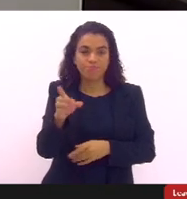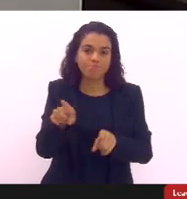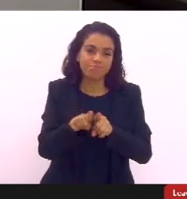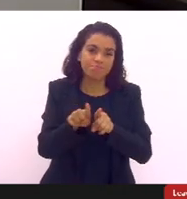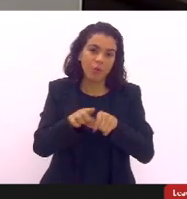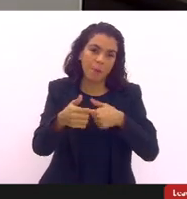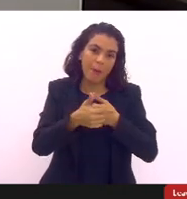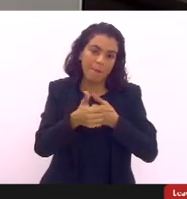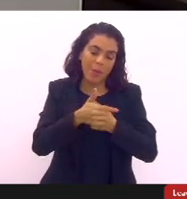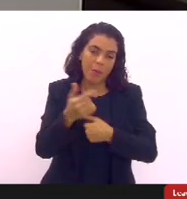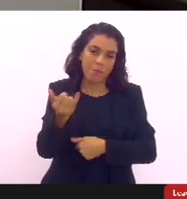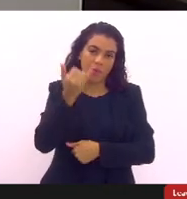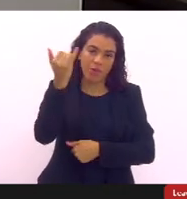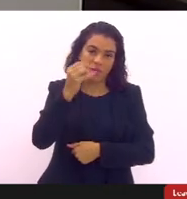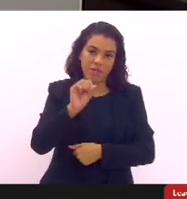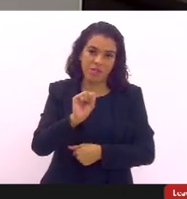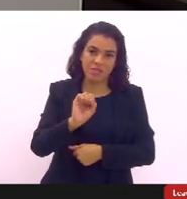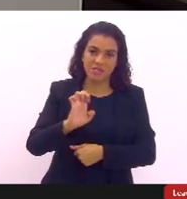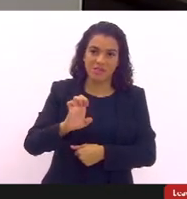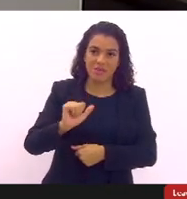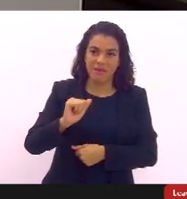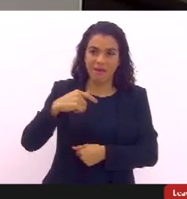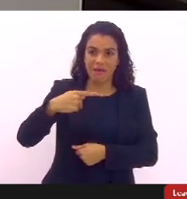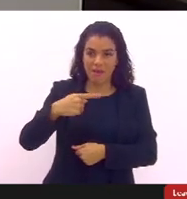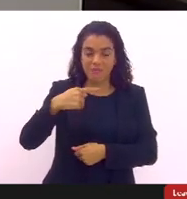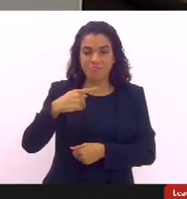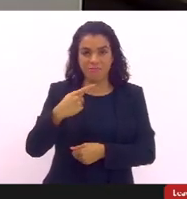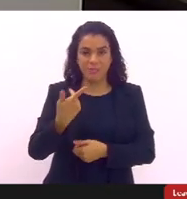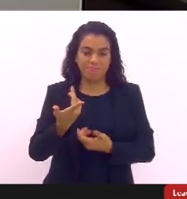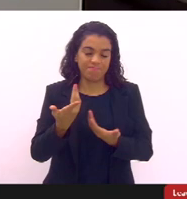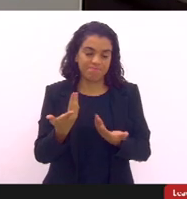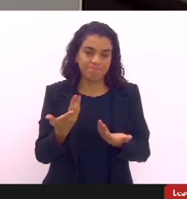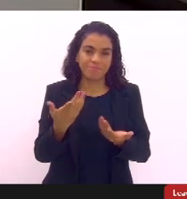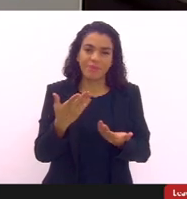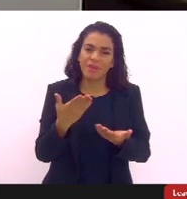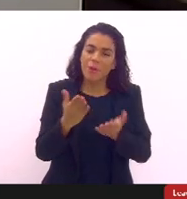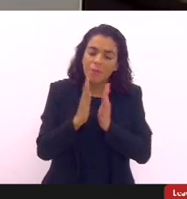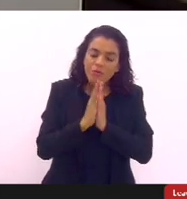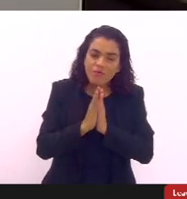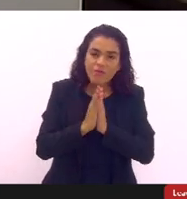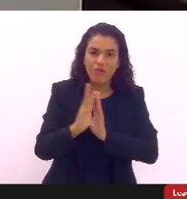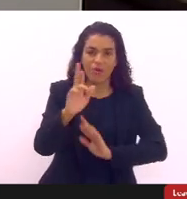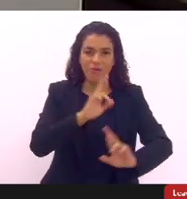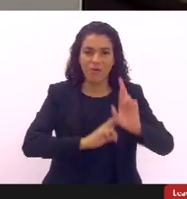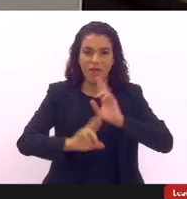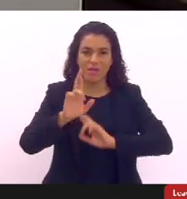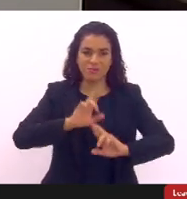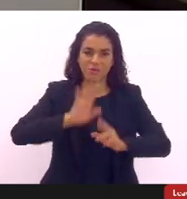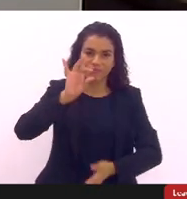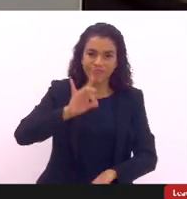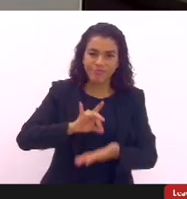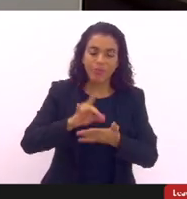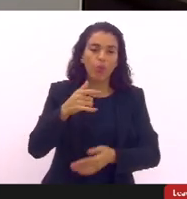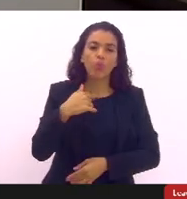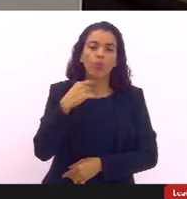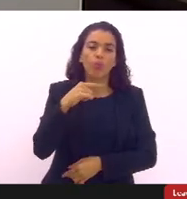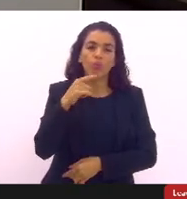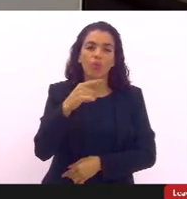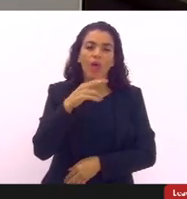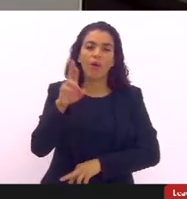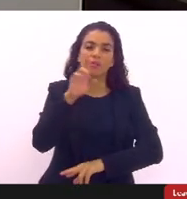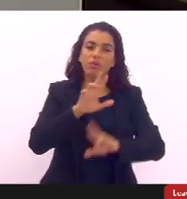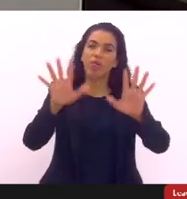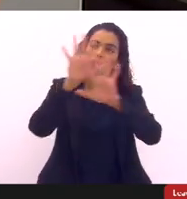importante da SEAP, o trabalho do senhor, que a gente venha com uma resposta concreta, né? Não dá para ver aqui,